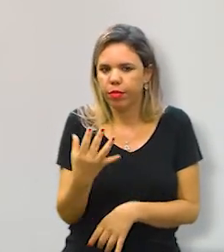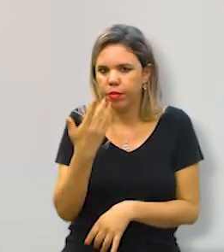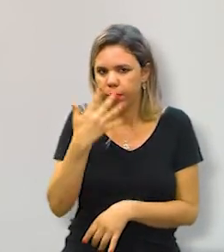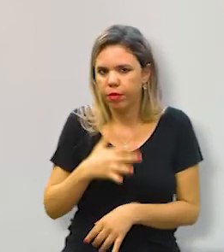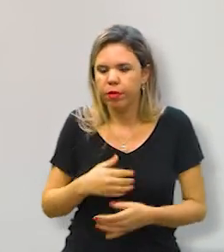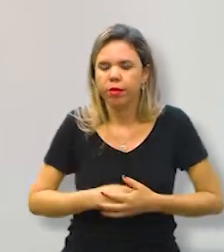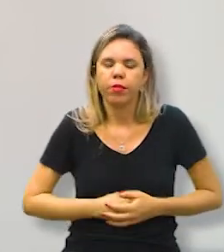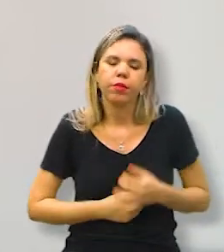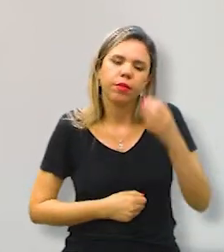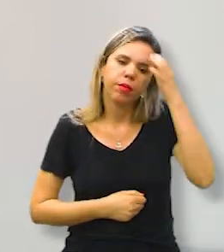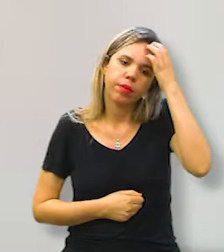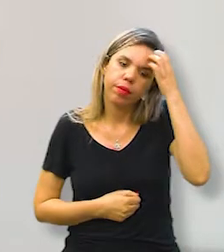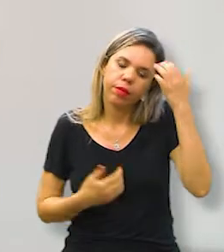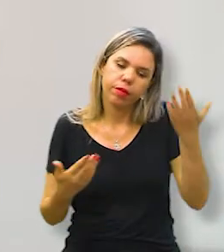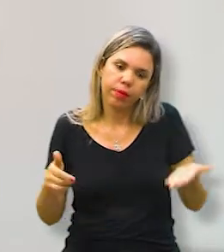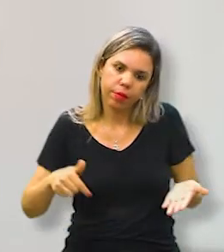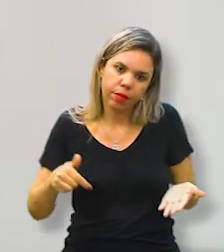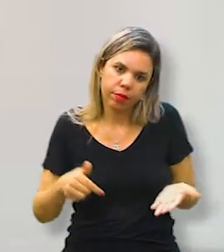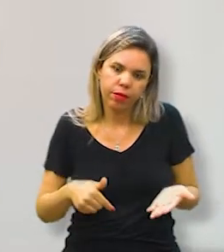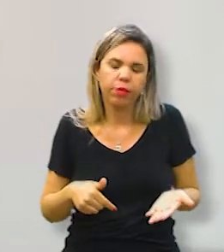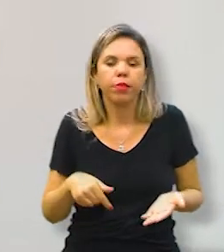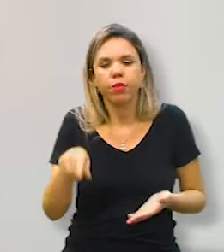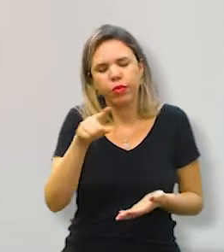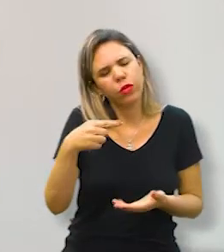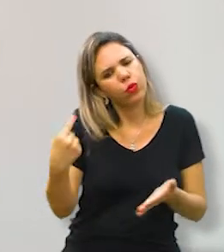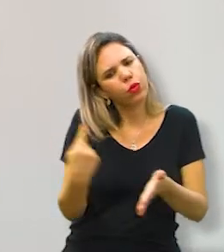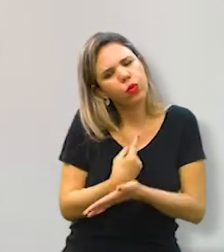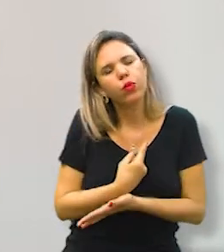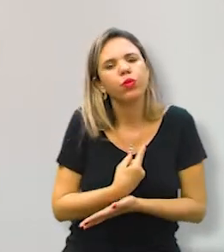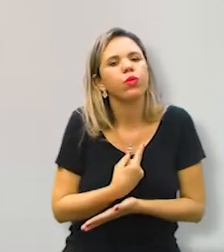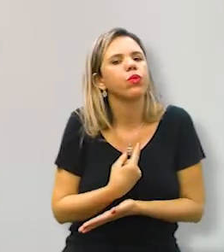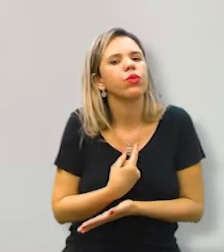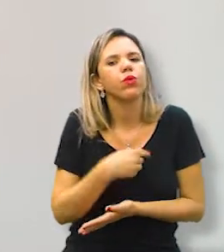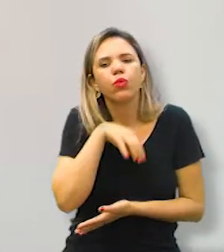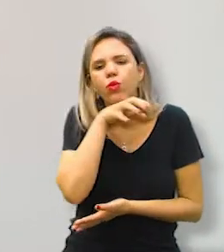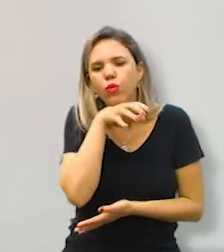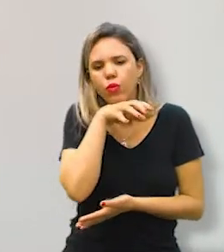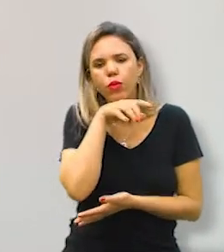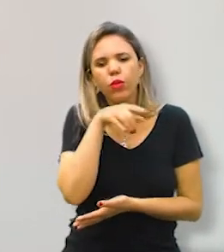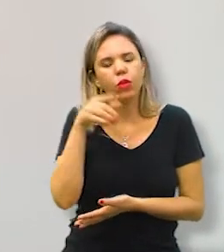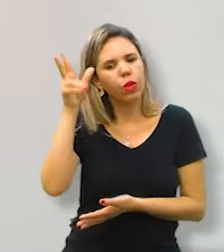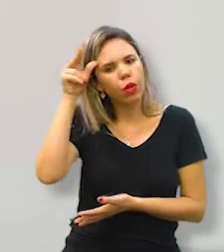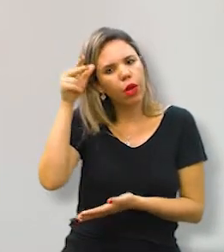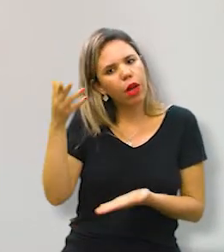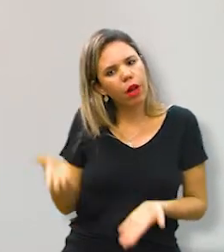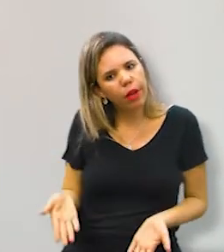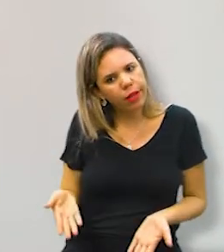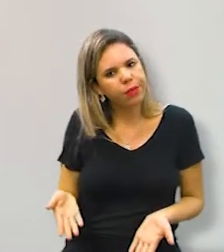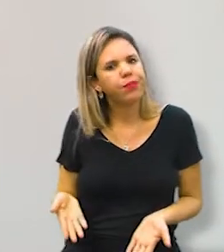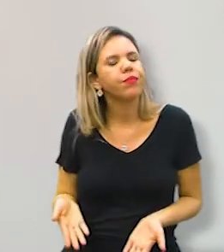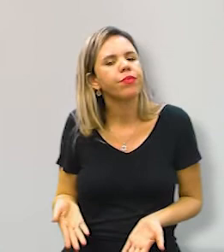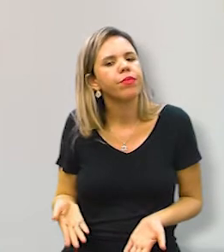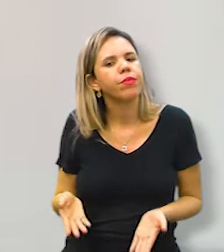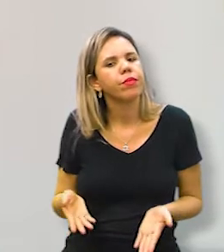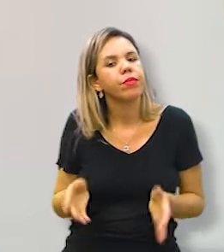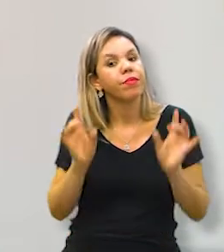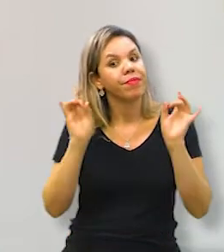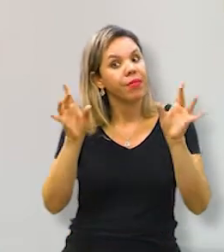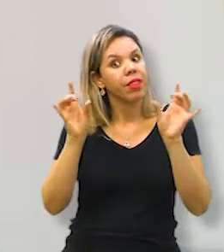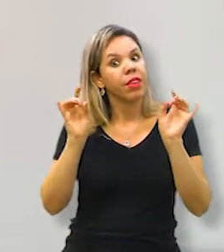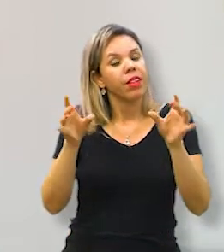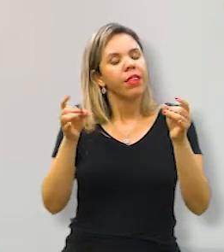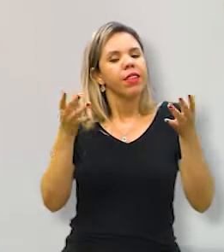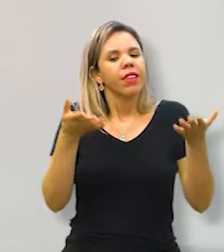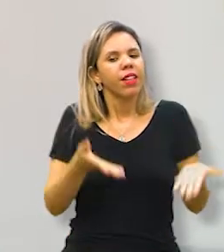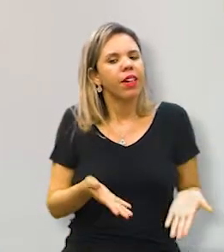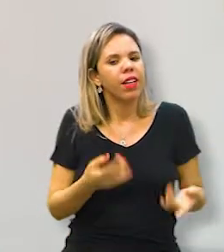crianças. E aqui, se você me perguntar, o animal, o cavalo, ele é um animal muito especial, né?